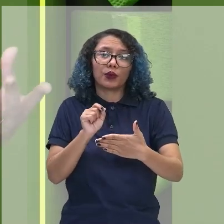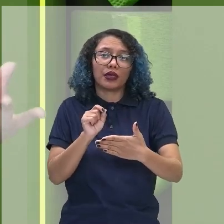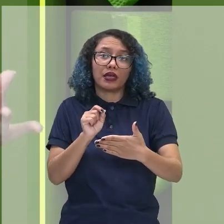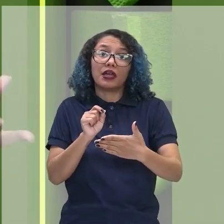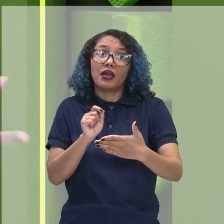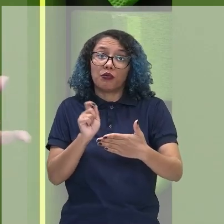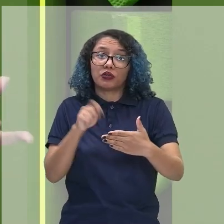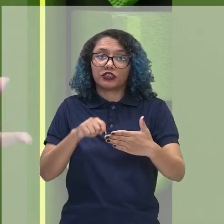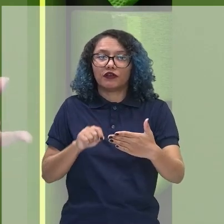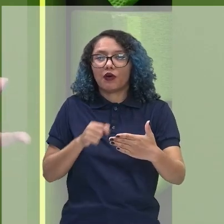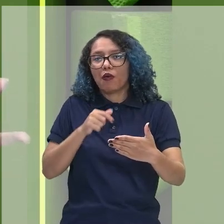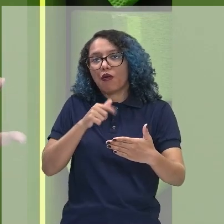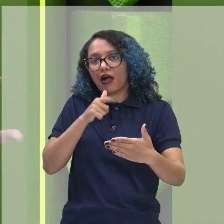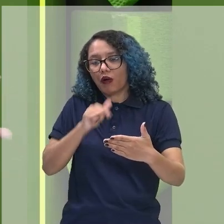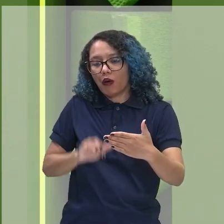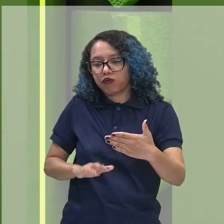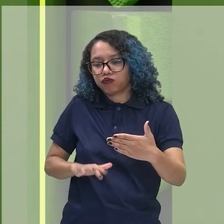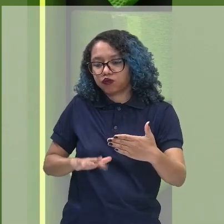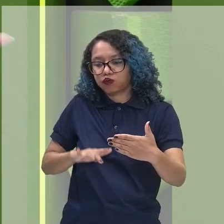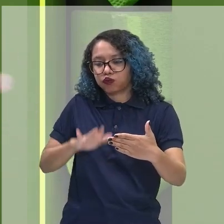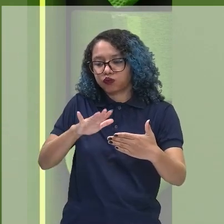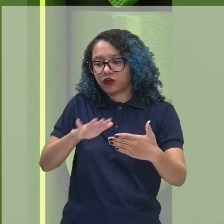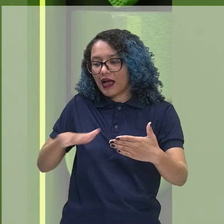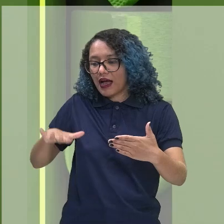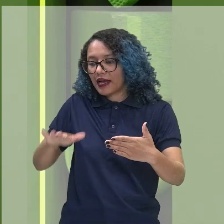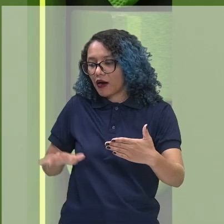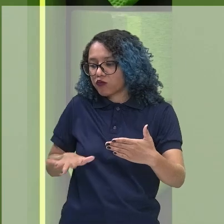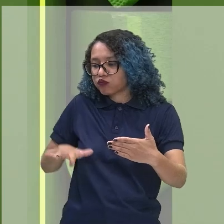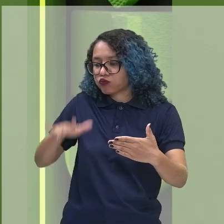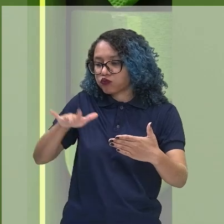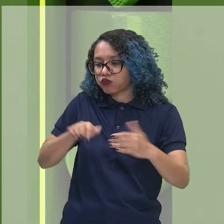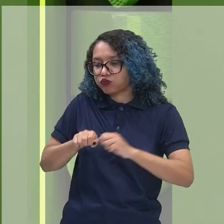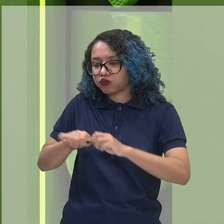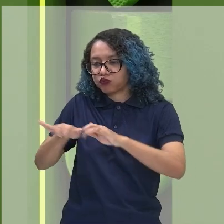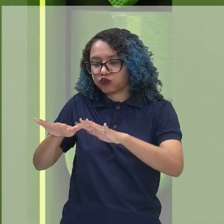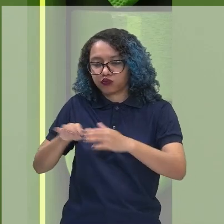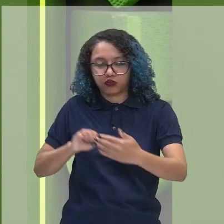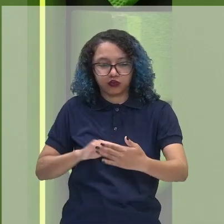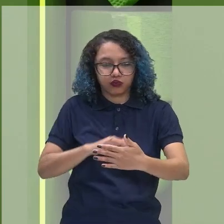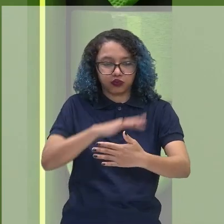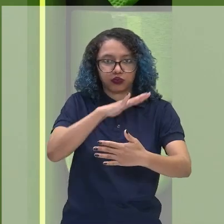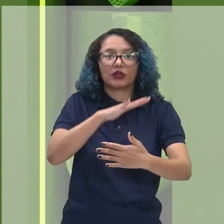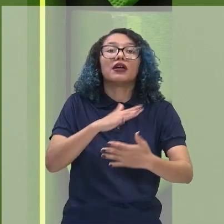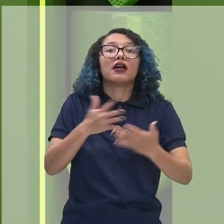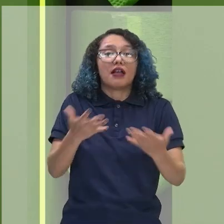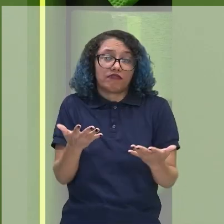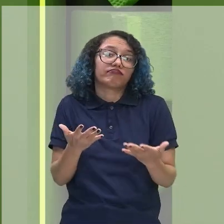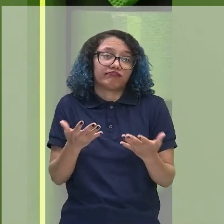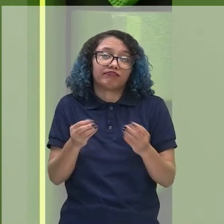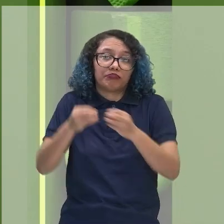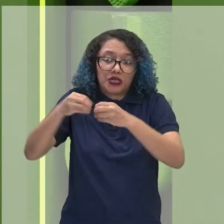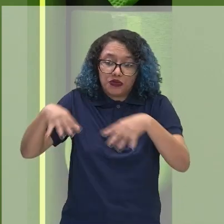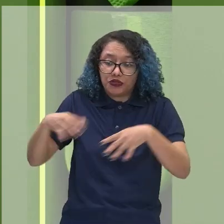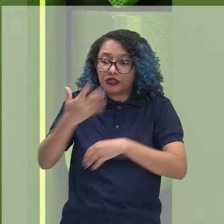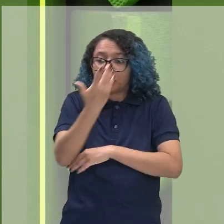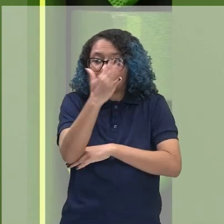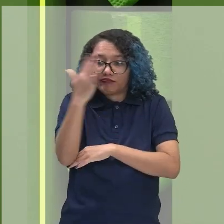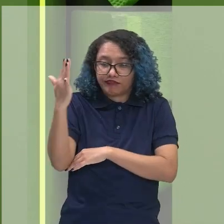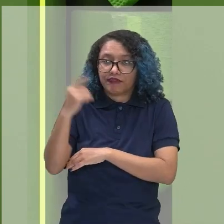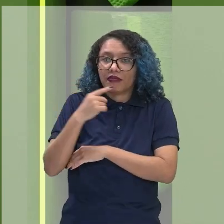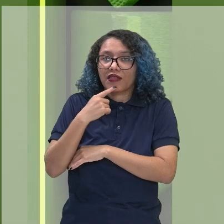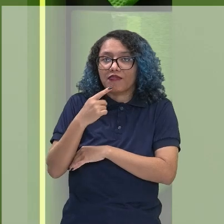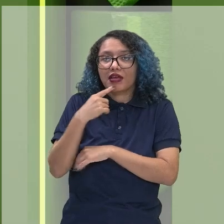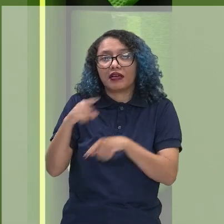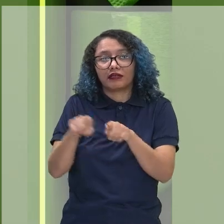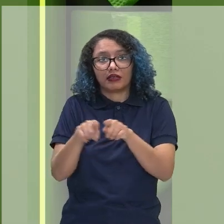inundar as áreas ali ao redor, né? E aí é lógico que vai prejudicar, né, a vegetação e também aquelas pessoas que